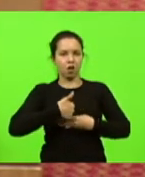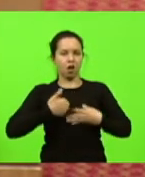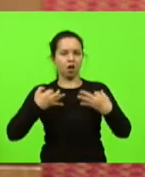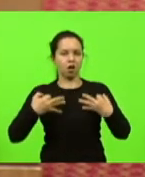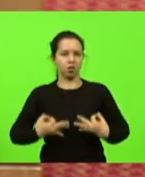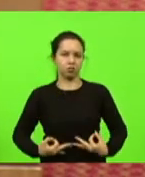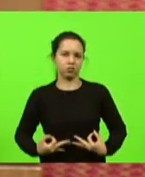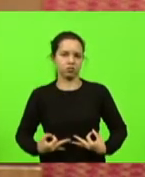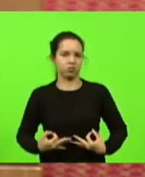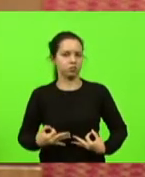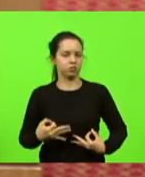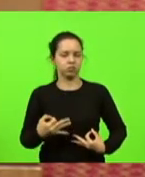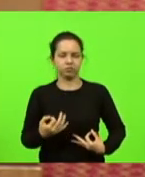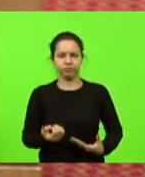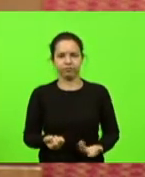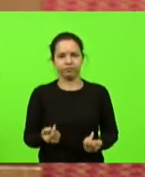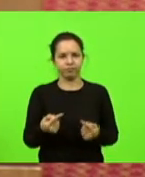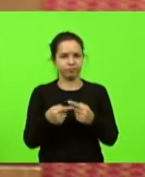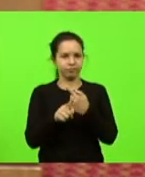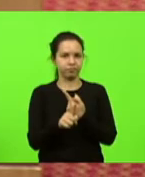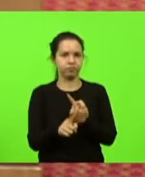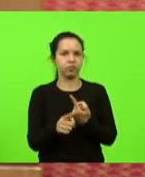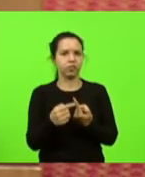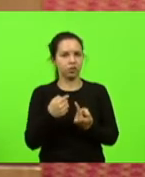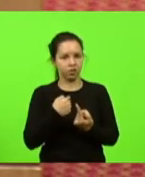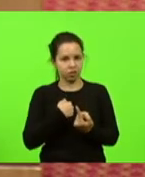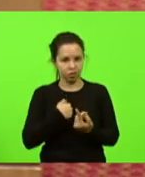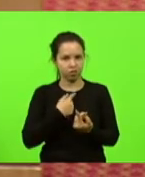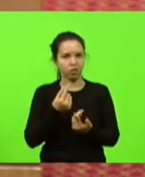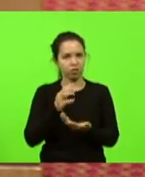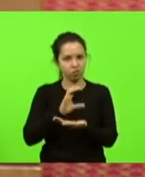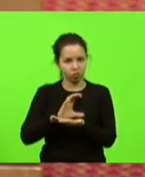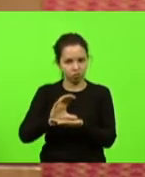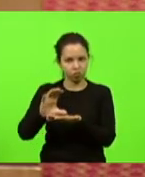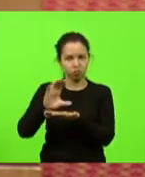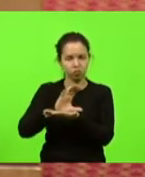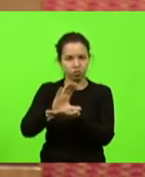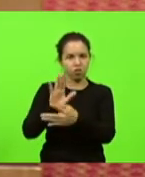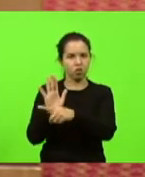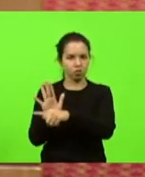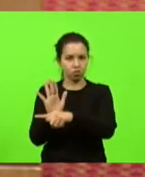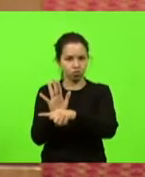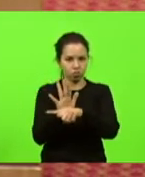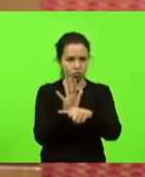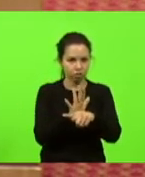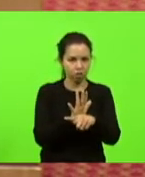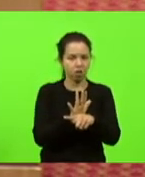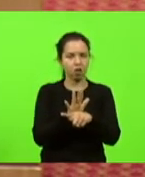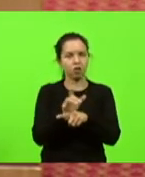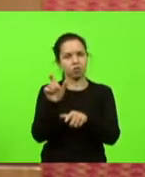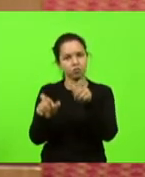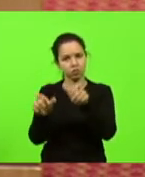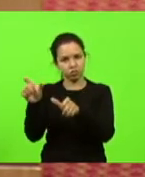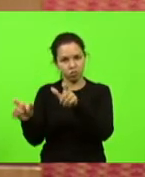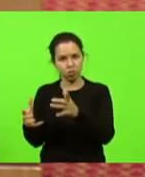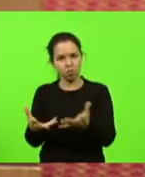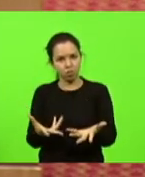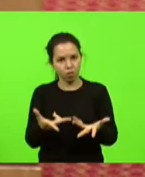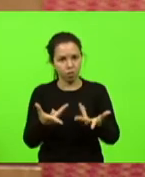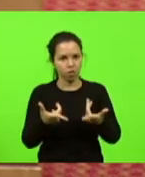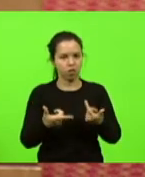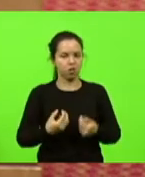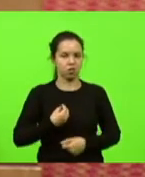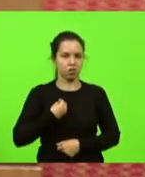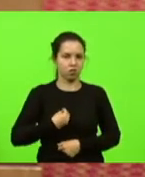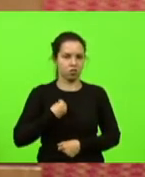absurdo. Eu destino as emendas para o bem das pessoas, para a qualidade de vida. É 100